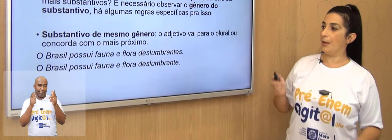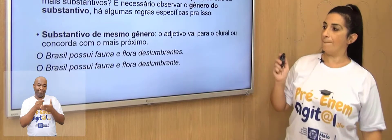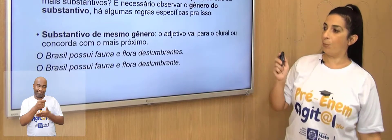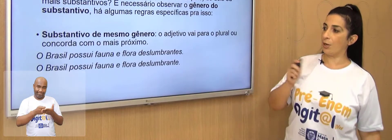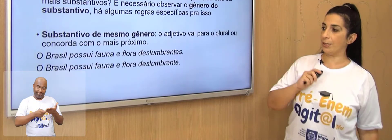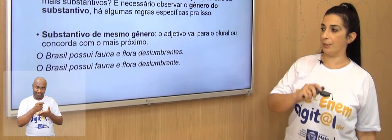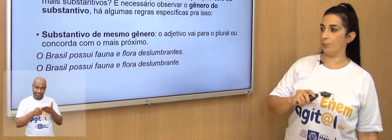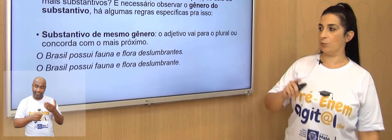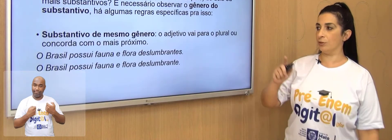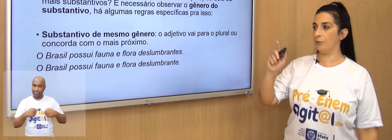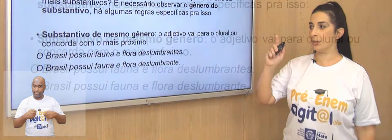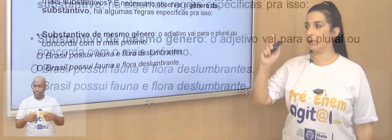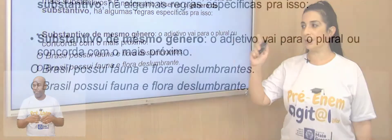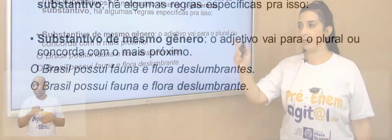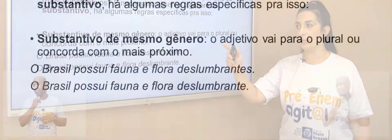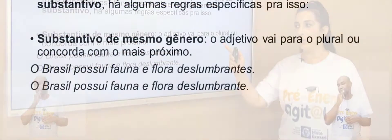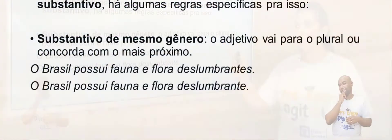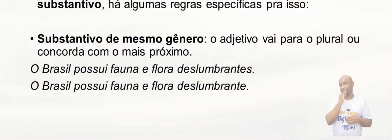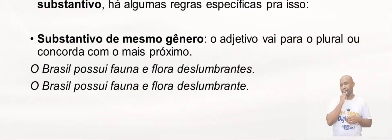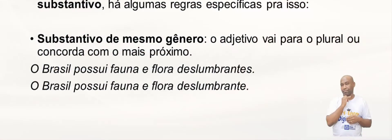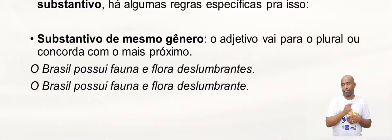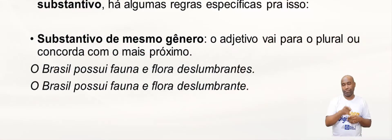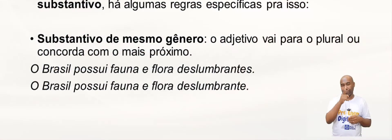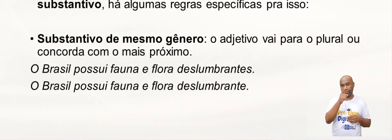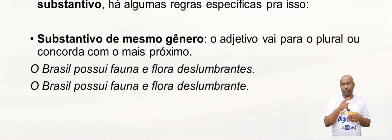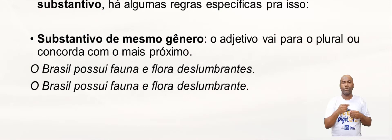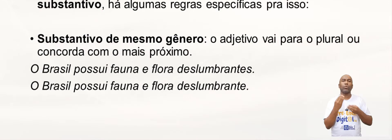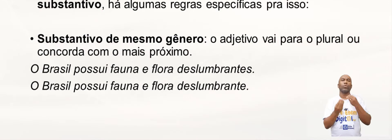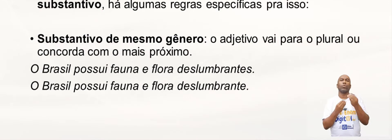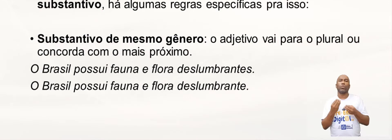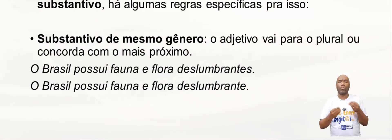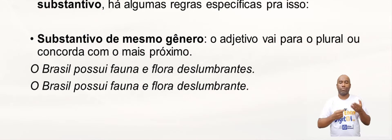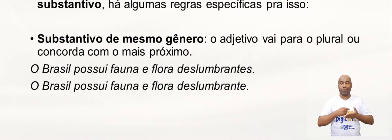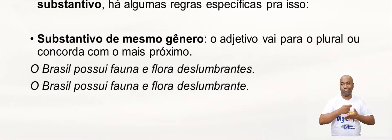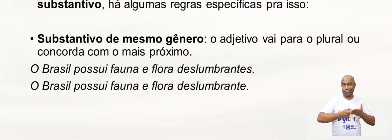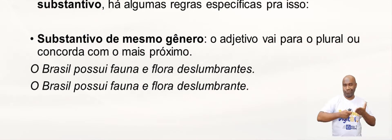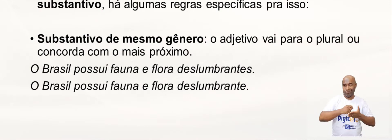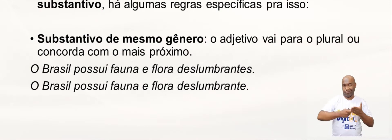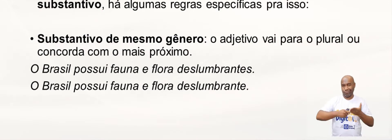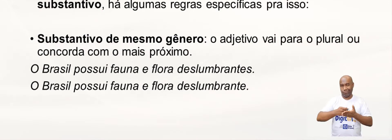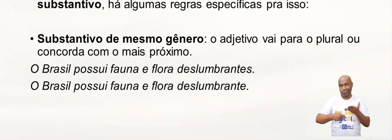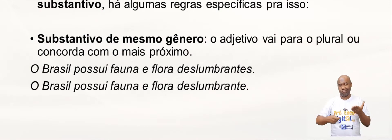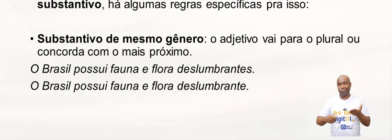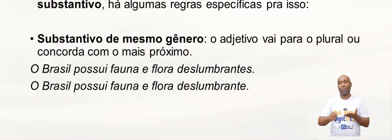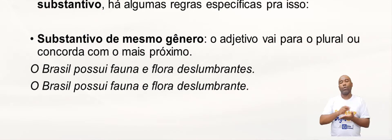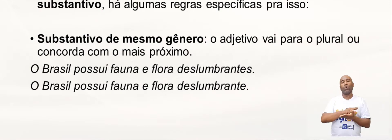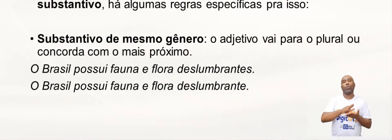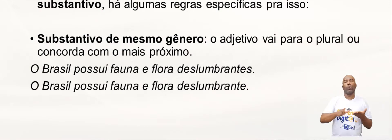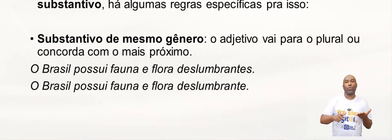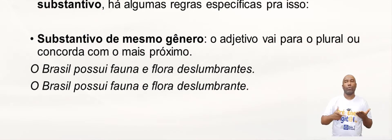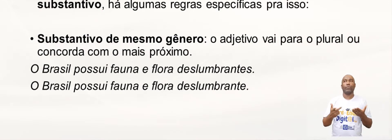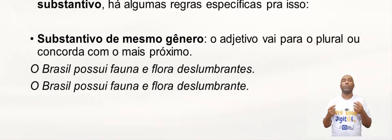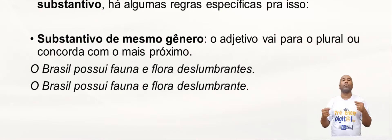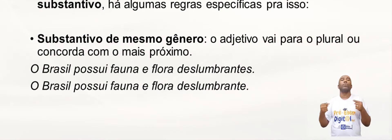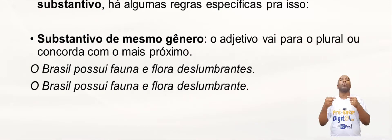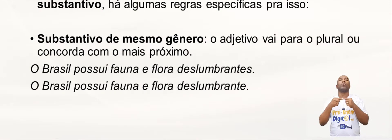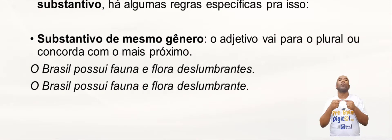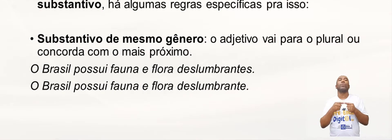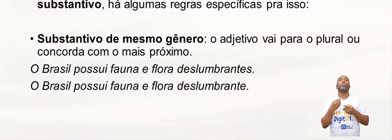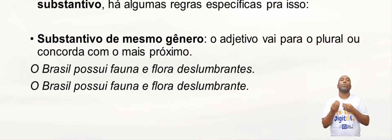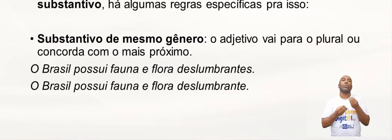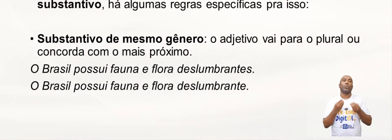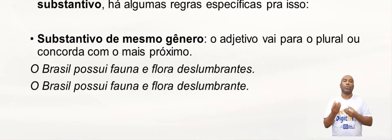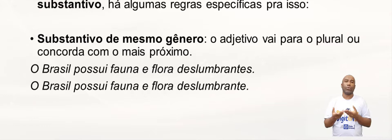sempre. Por exemplo, quando você tem mais de um substantivo, tá, de mesmo gênero, e